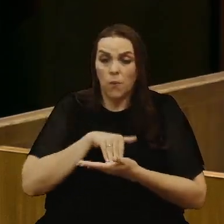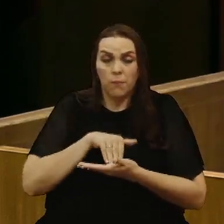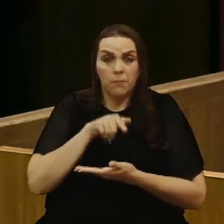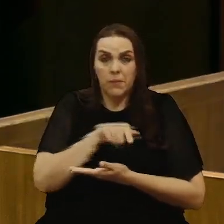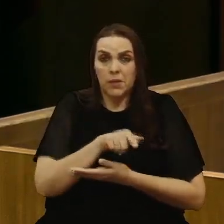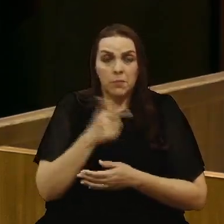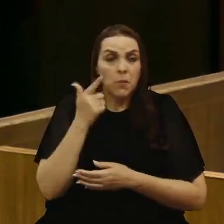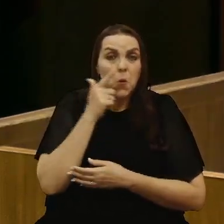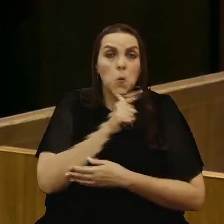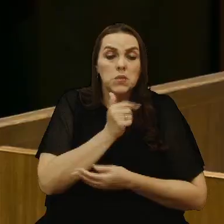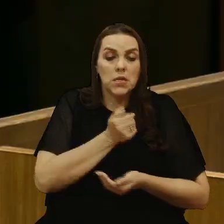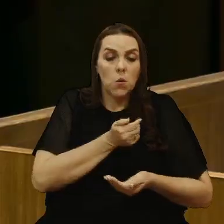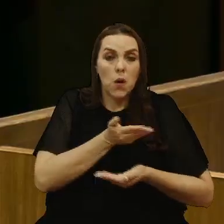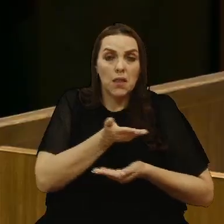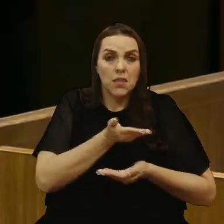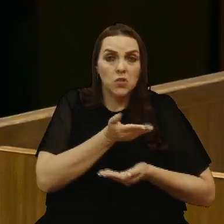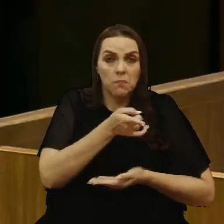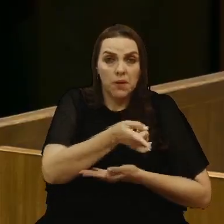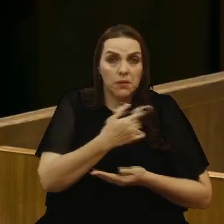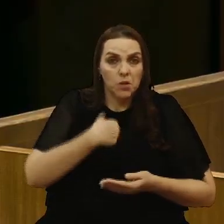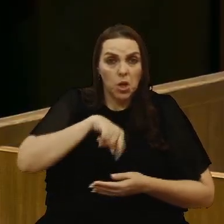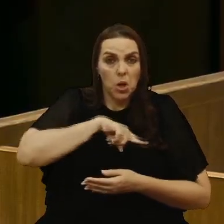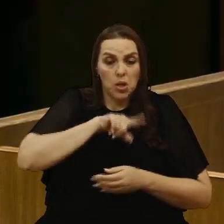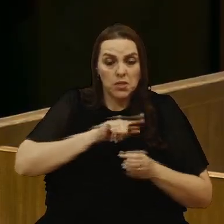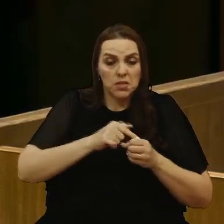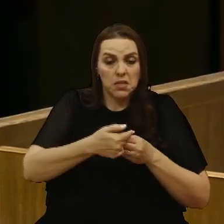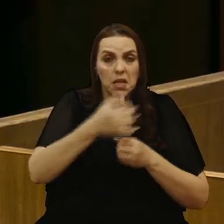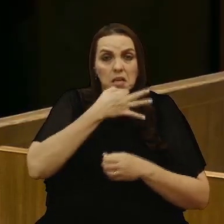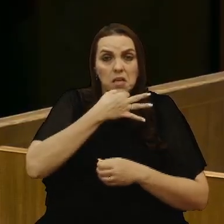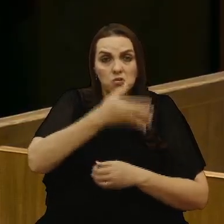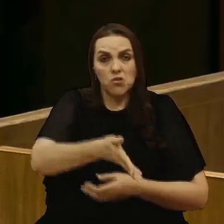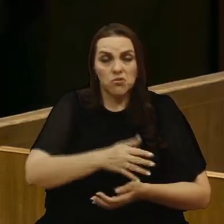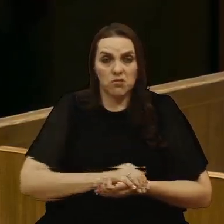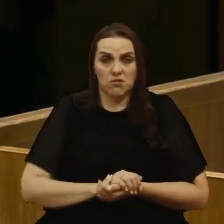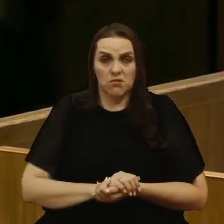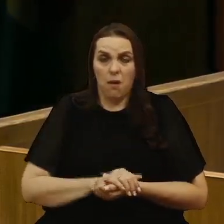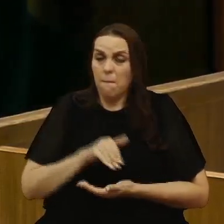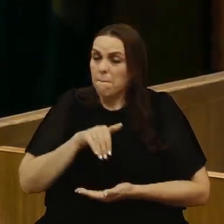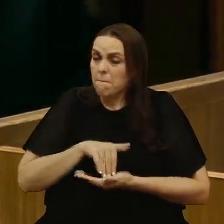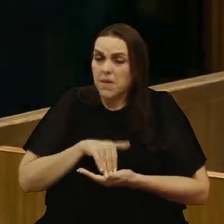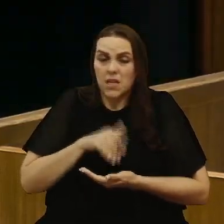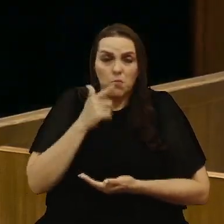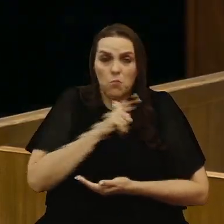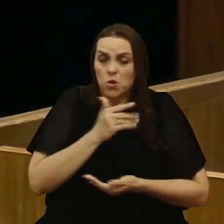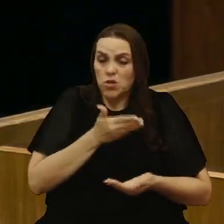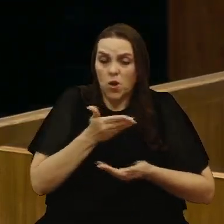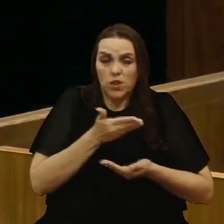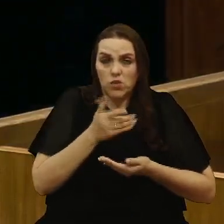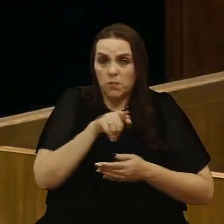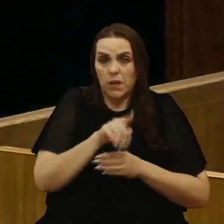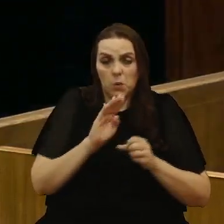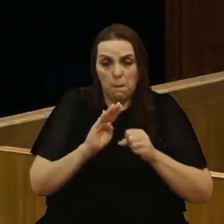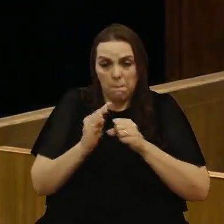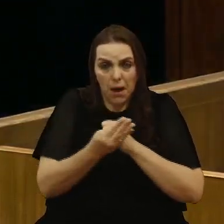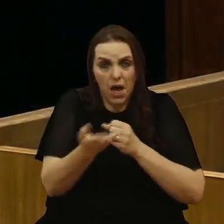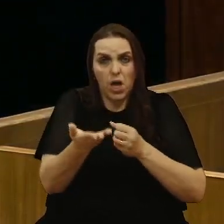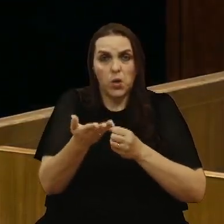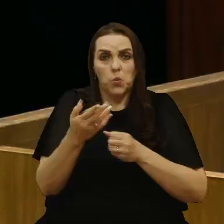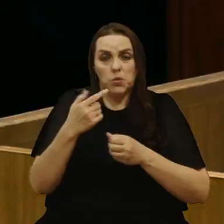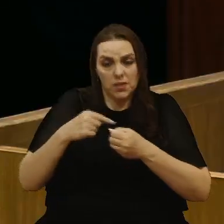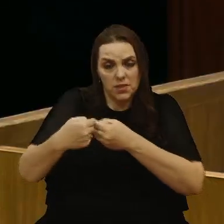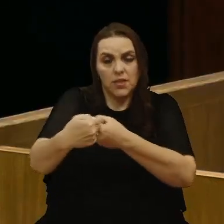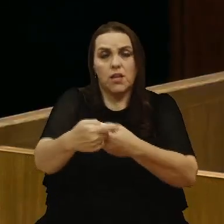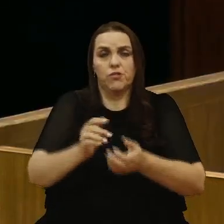para conseguir atender a nossa cidade de Caxias do Sul. É no mínimo para atender os bairros da nossa